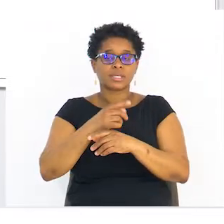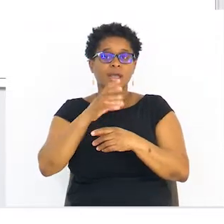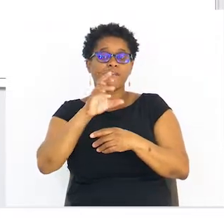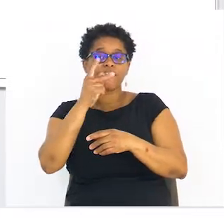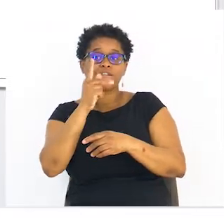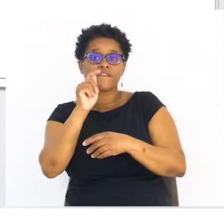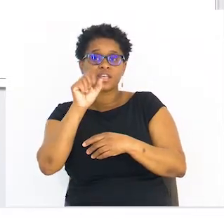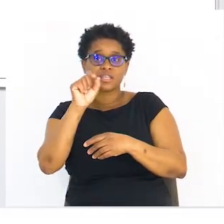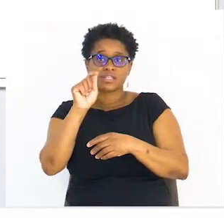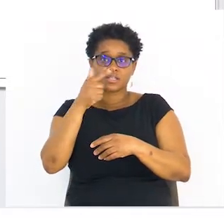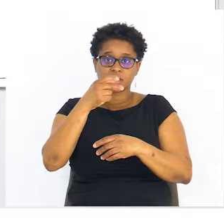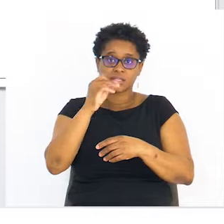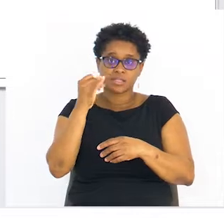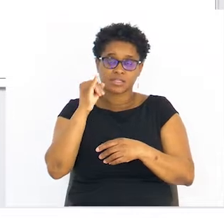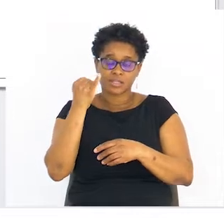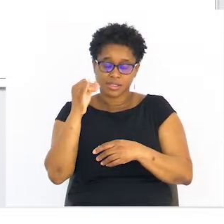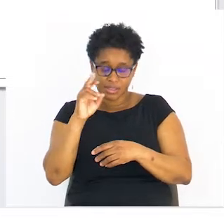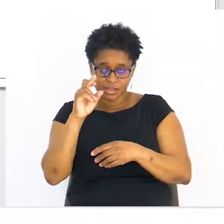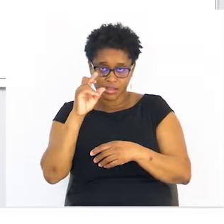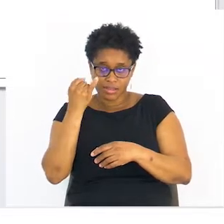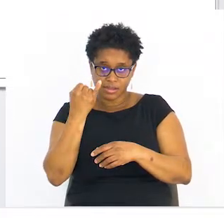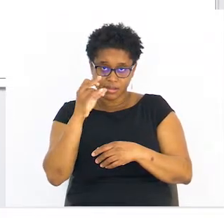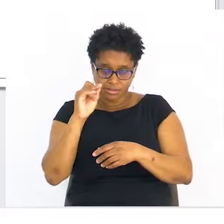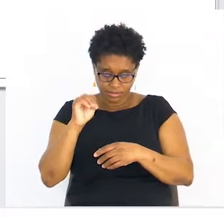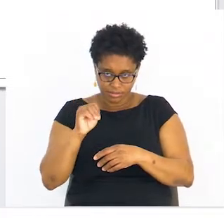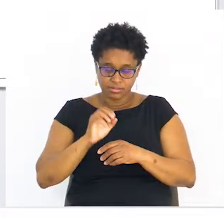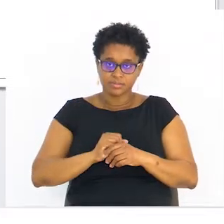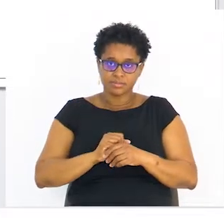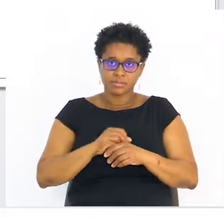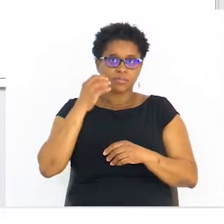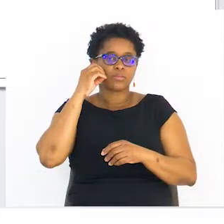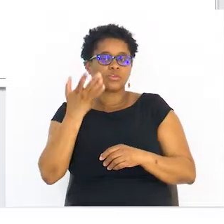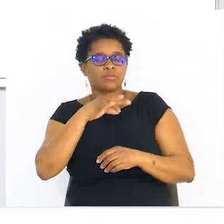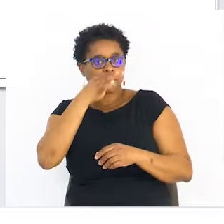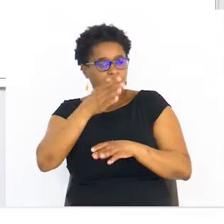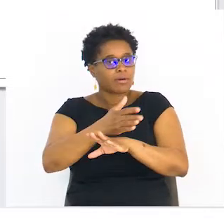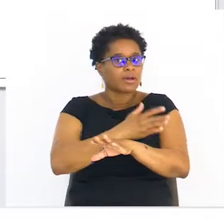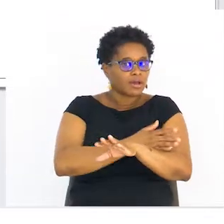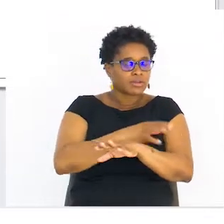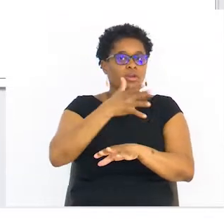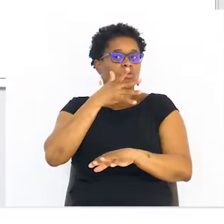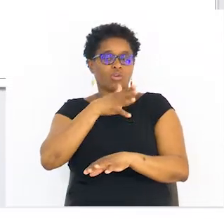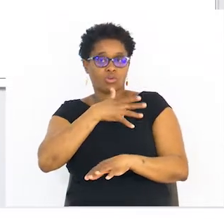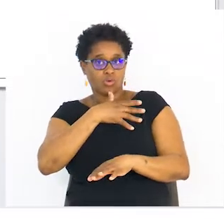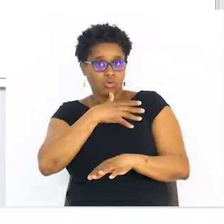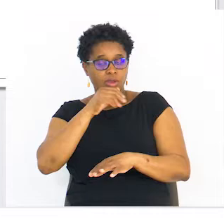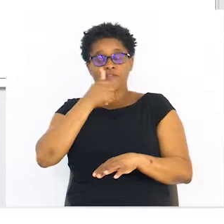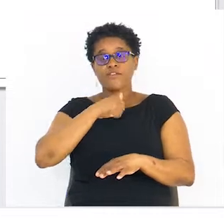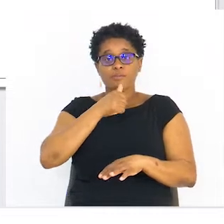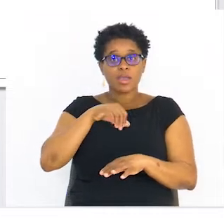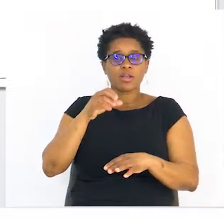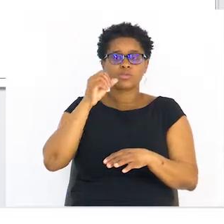Como dissemos anteriormente, as cores são vermelho, roxo,